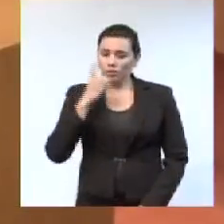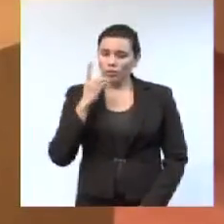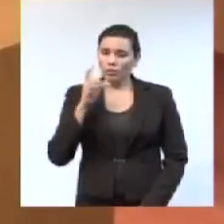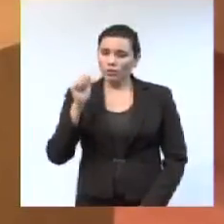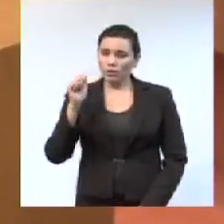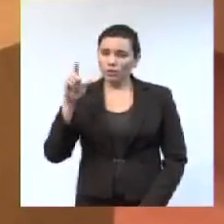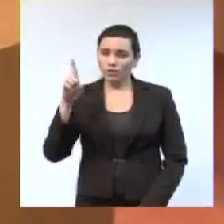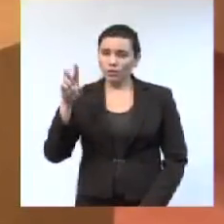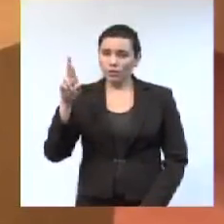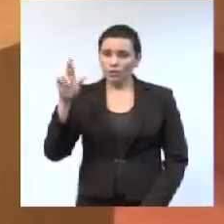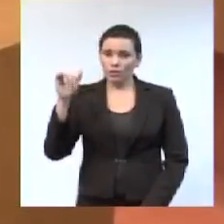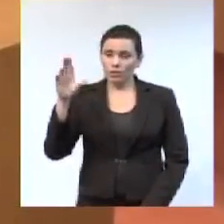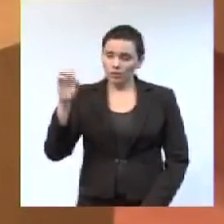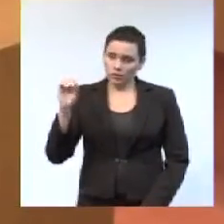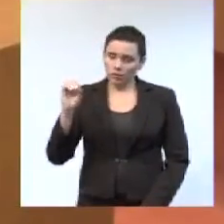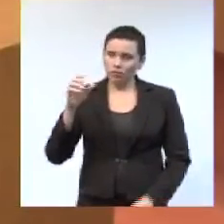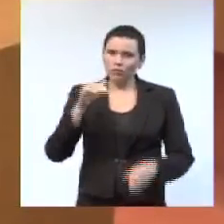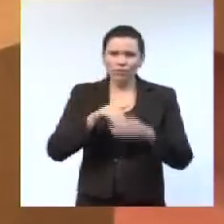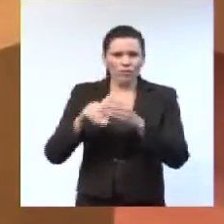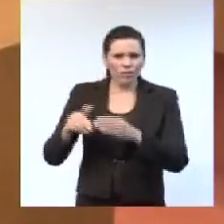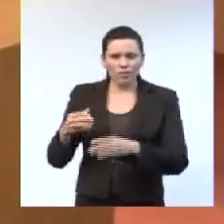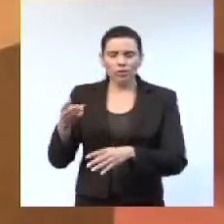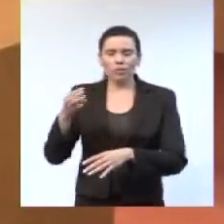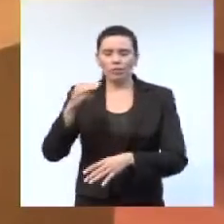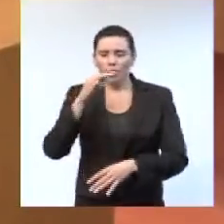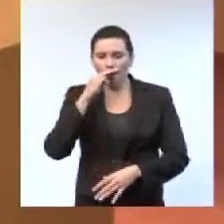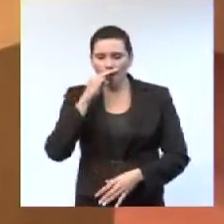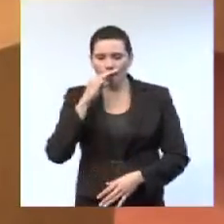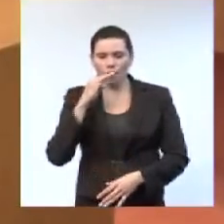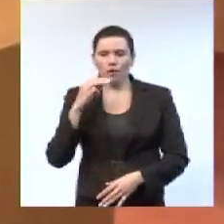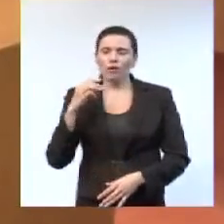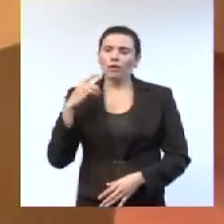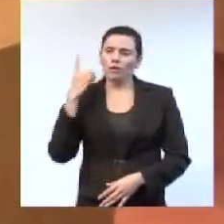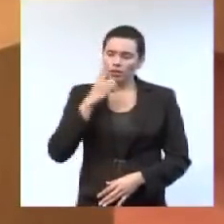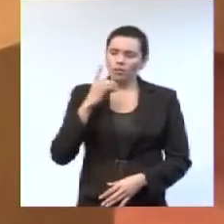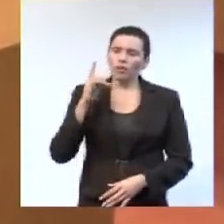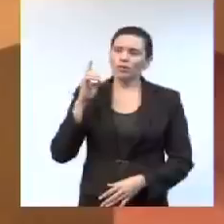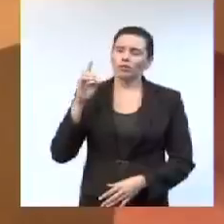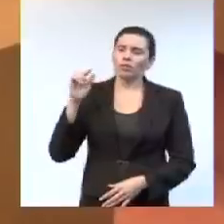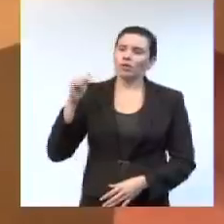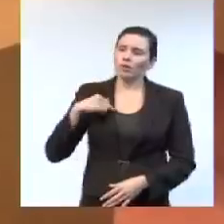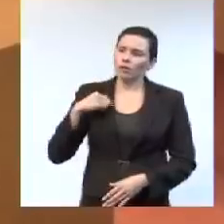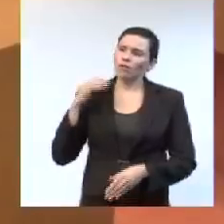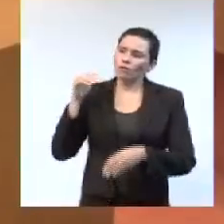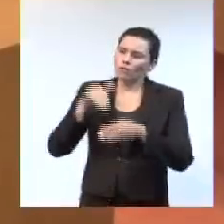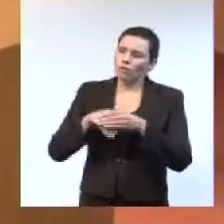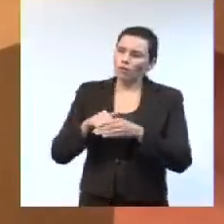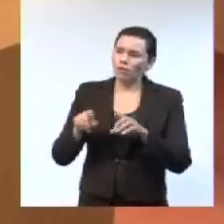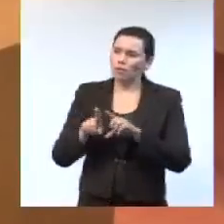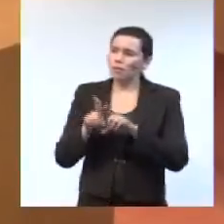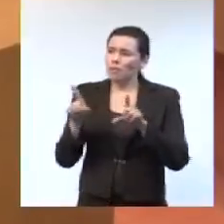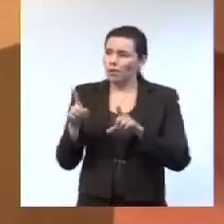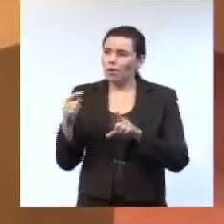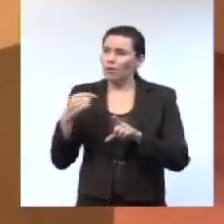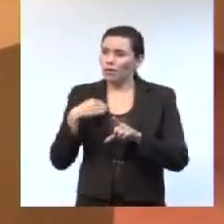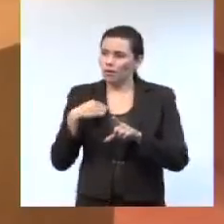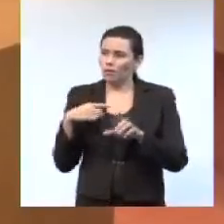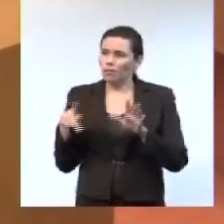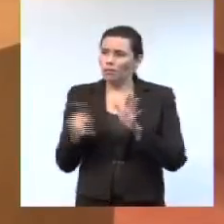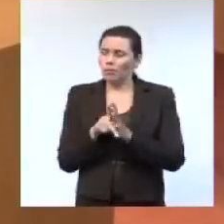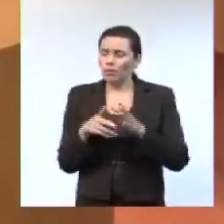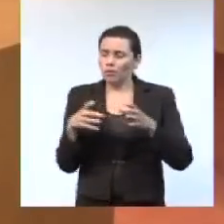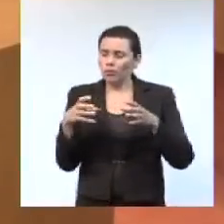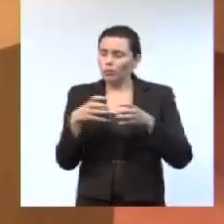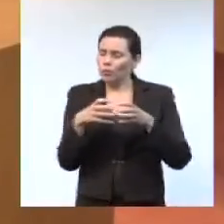disse: deputado Humberto, votarei com o senhor, mas a minha posição na Assembleia será de oposição.